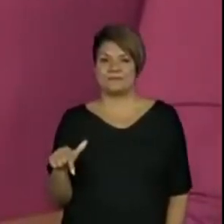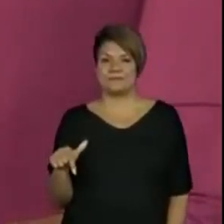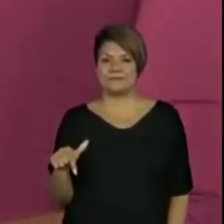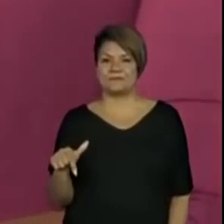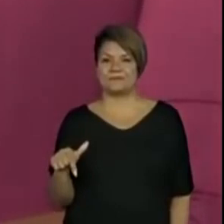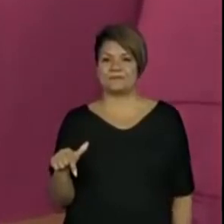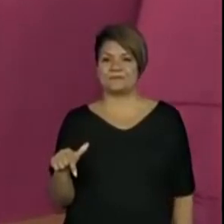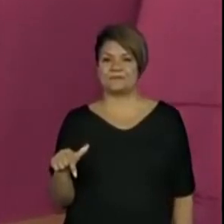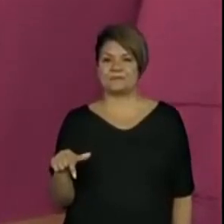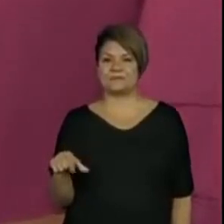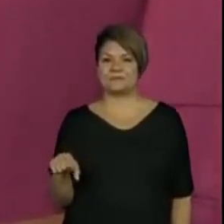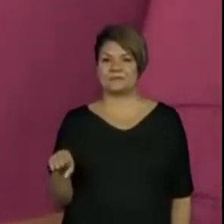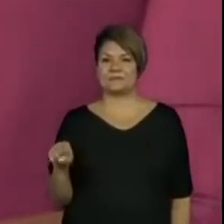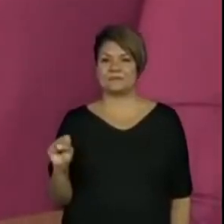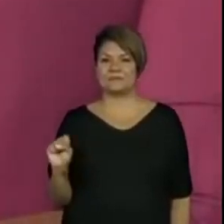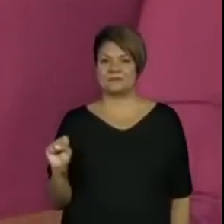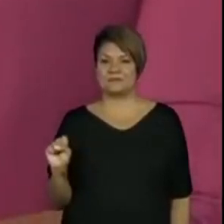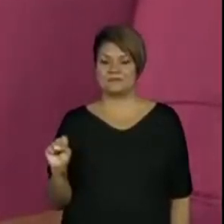sete,